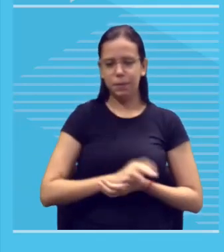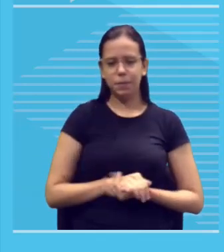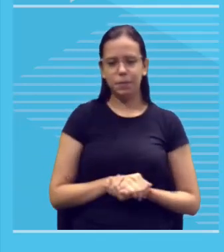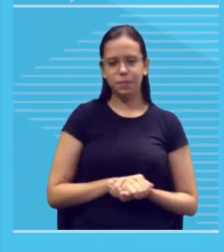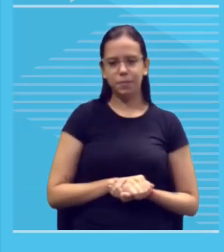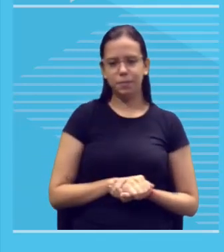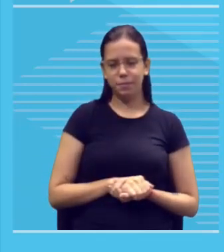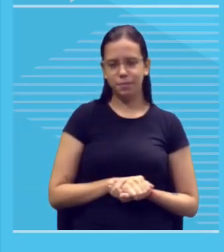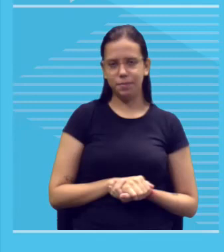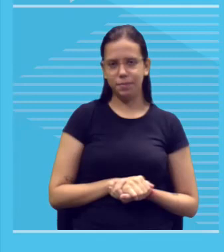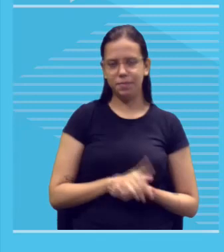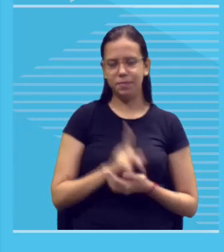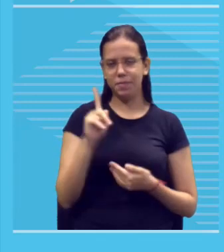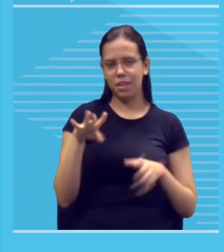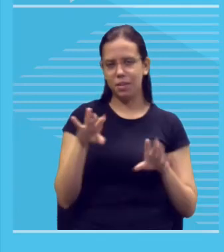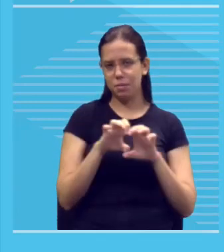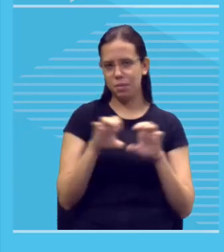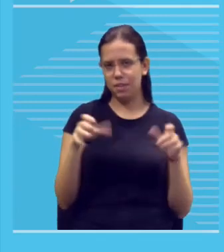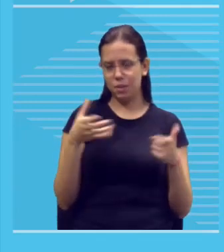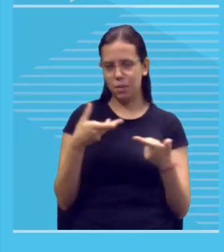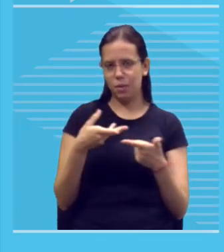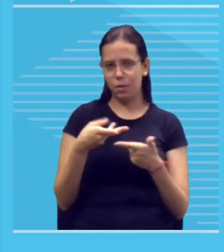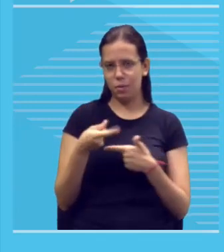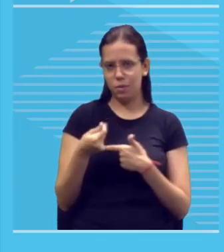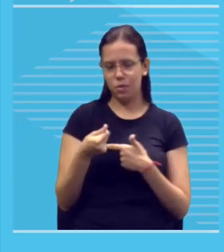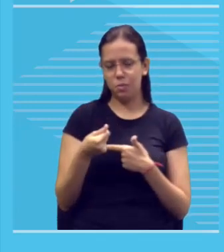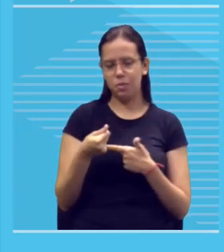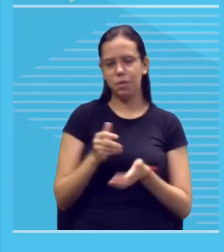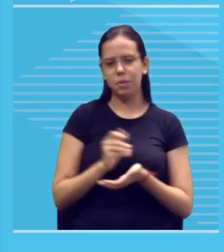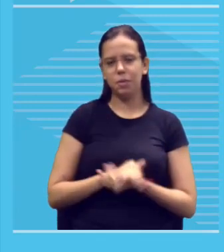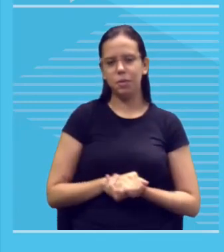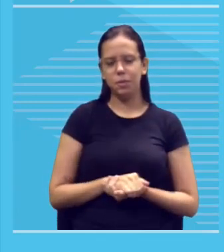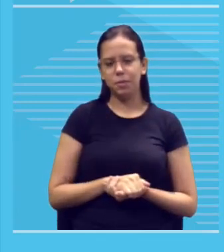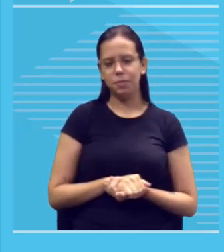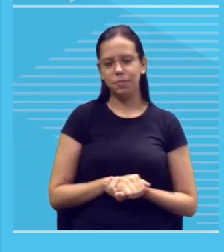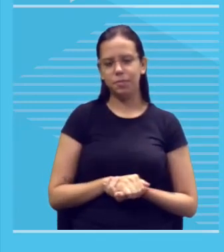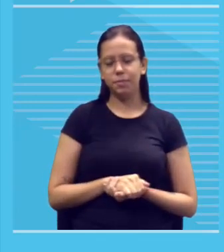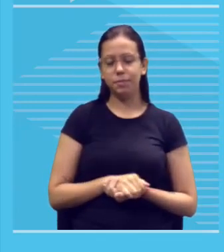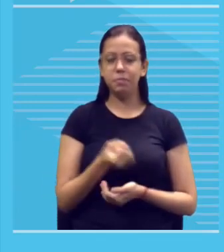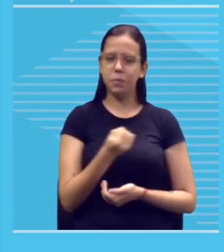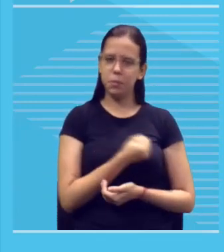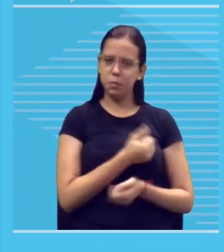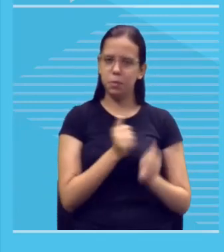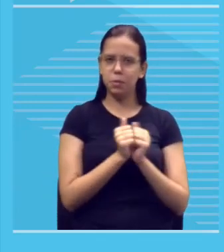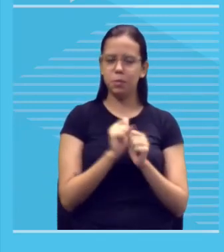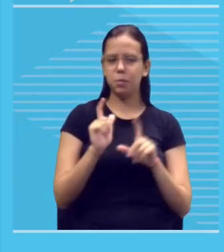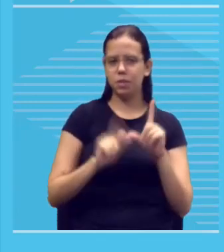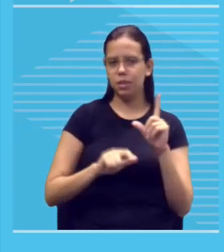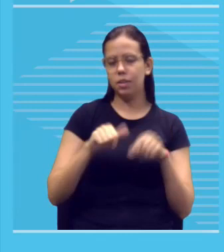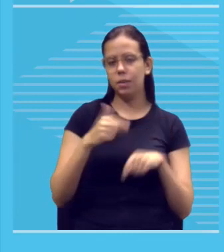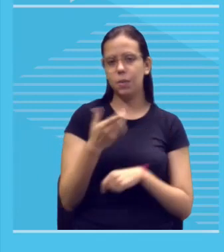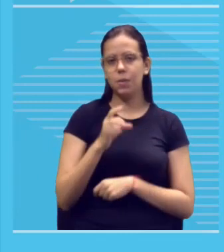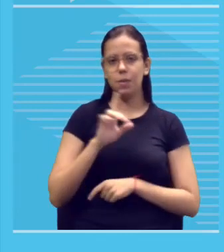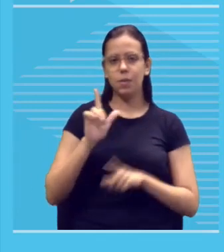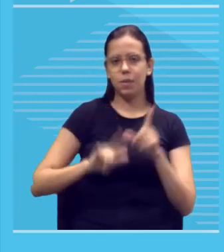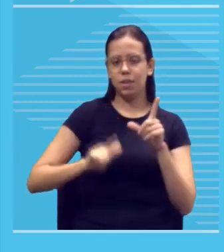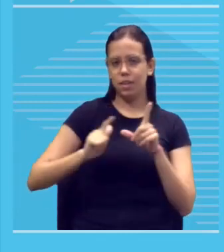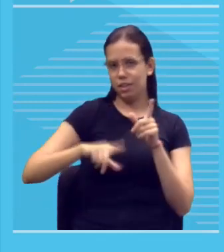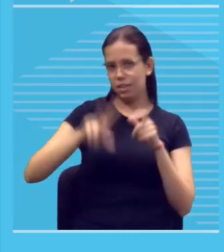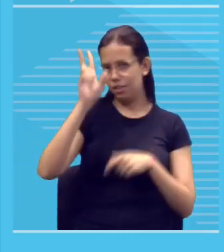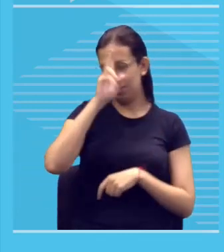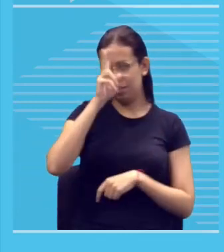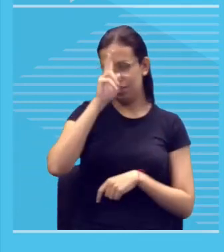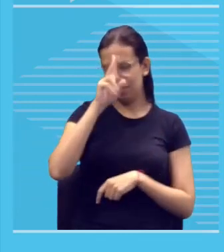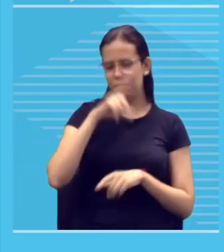é uma expressão algébrica ou eu tenho números e letras ou eu tenho somente letras aí lembra do meme rapaz